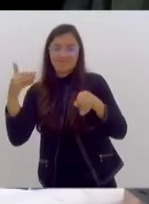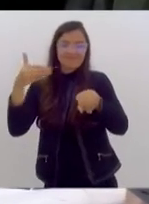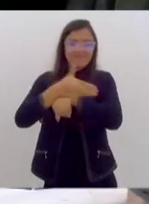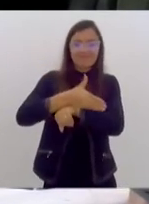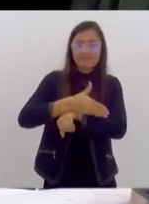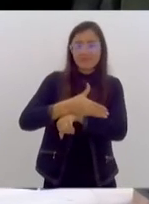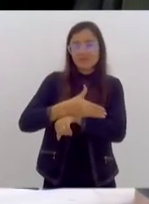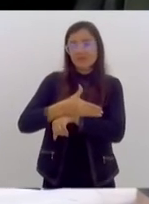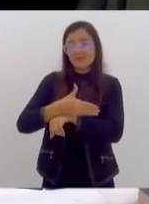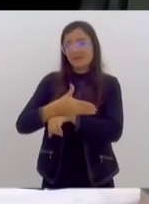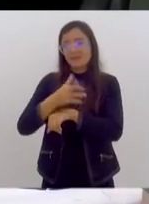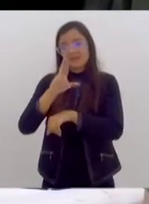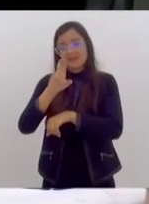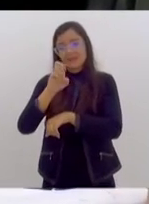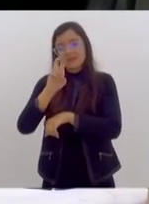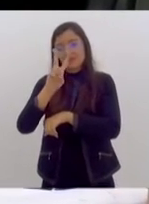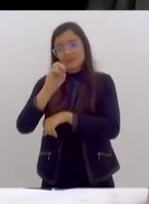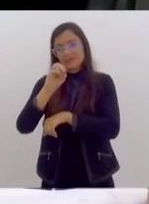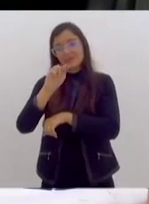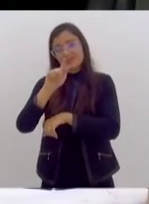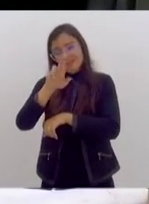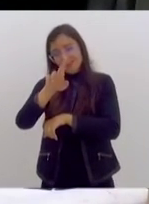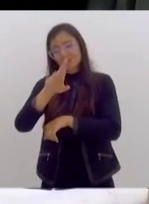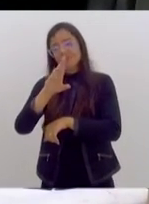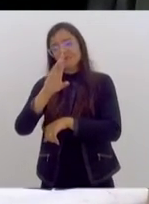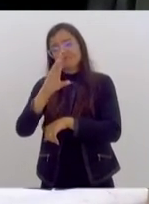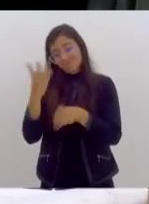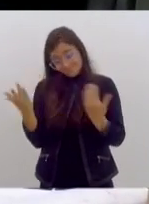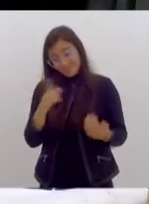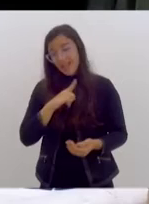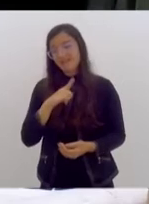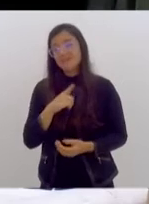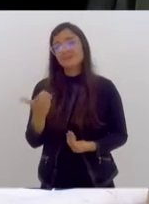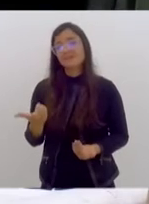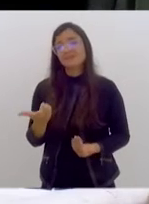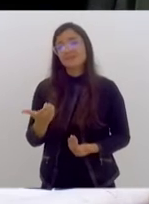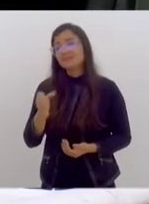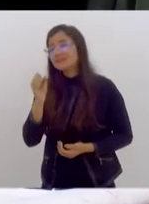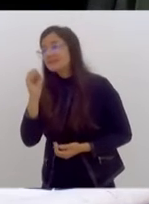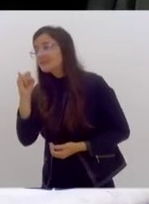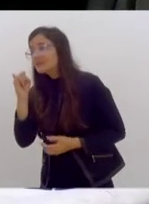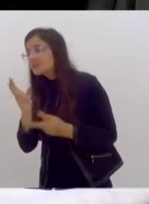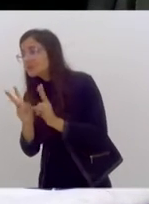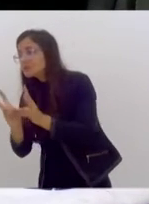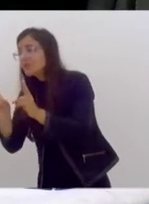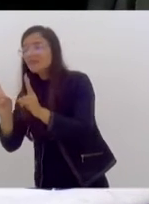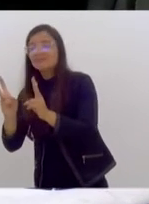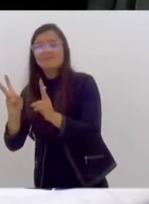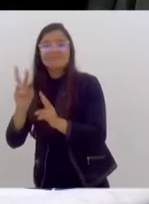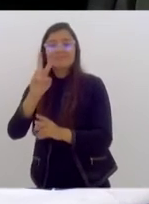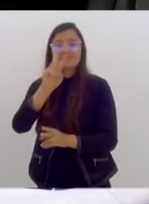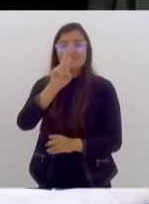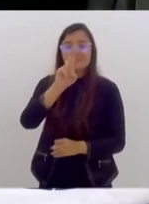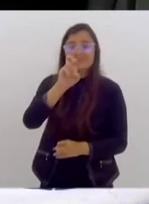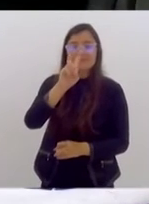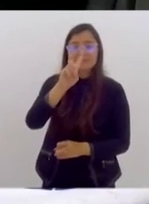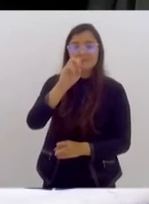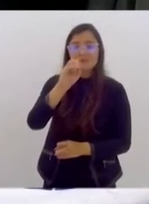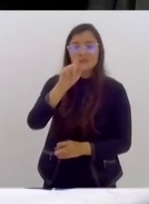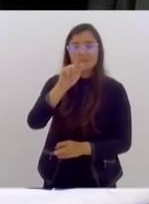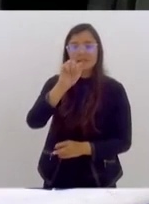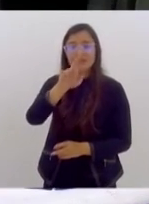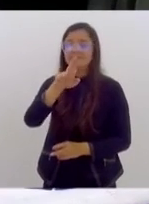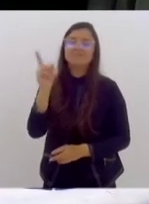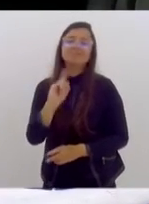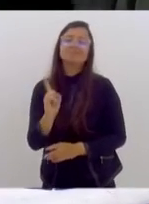se a concessão for continuar ele não está revogado Então por via de consequência essa terá uma